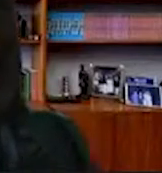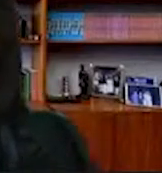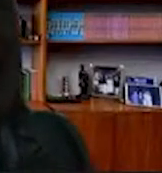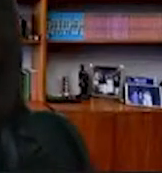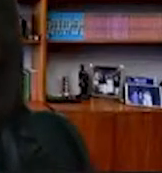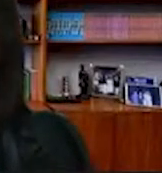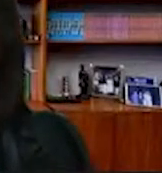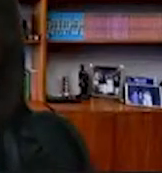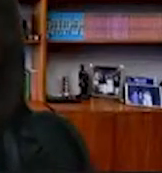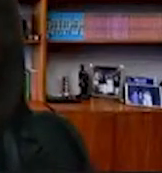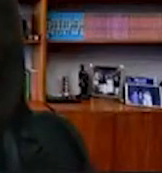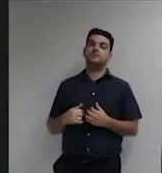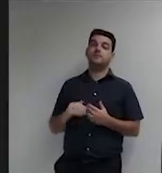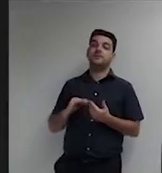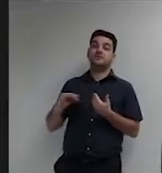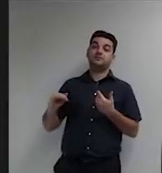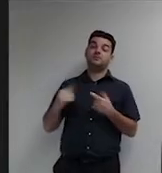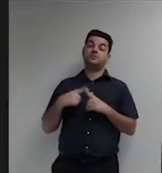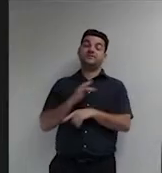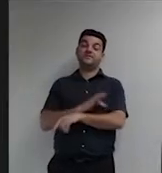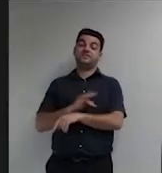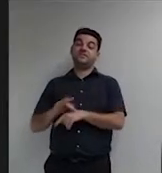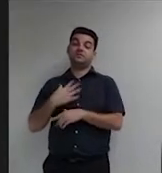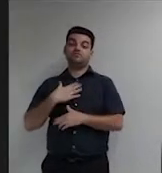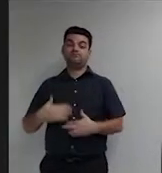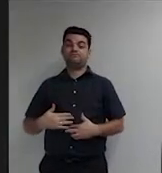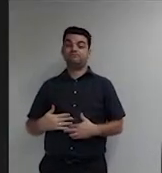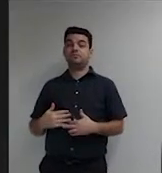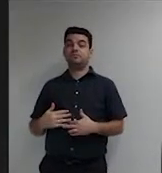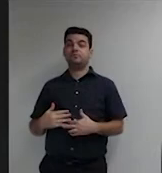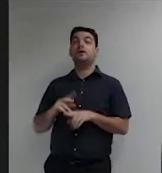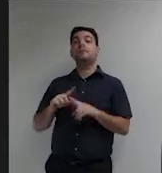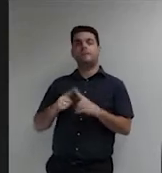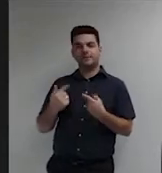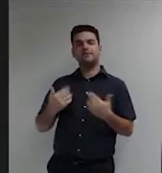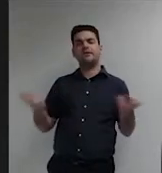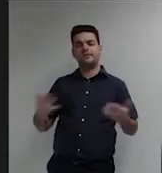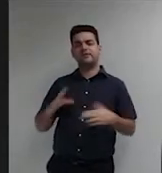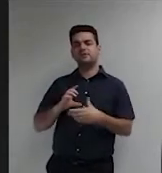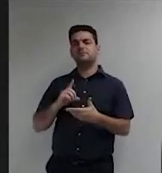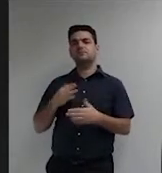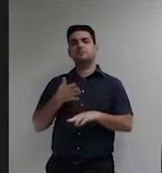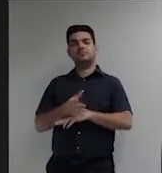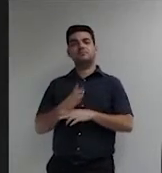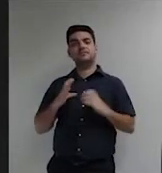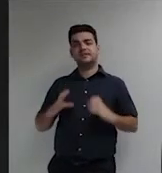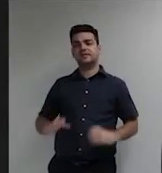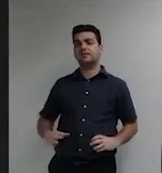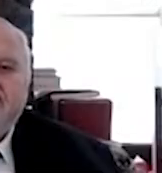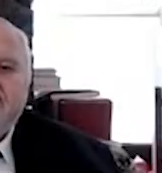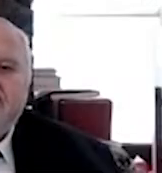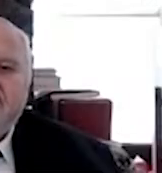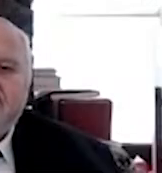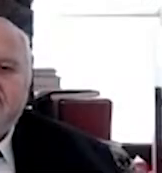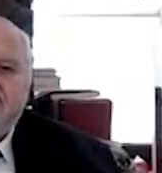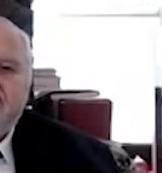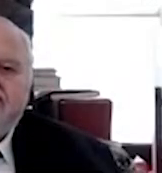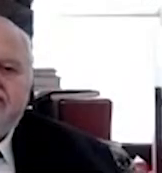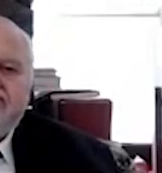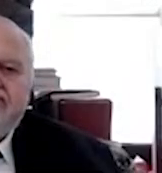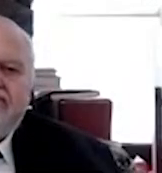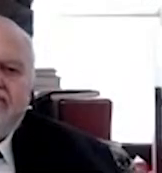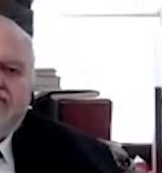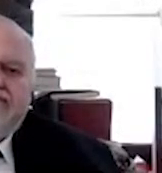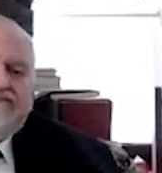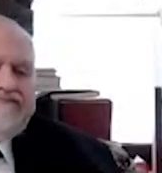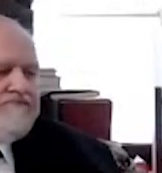a boa interpretação. Natural de Curitiba, Neff Cordeiro foi promotor, juiz de direito e juiz federal. Entre 2002